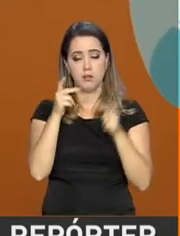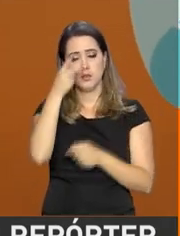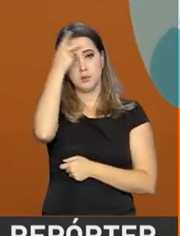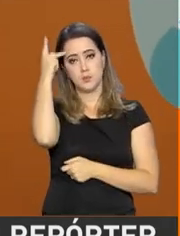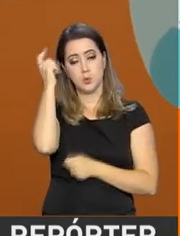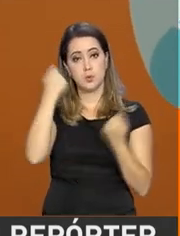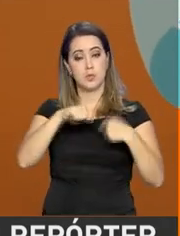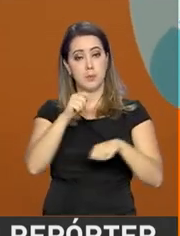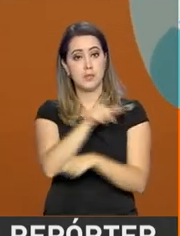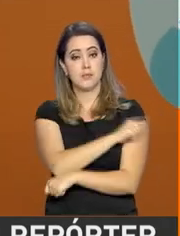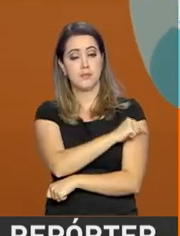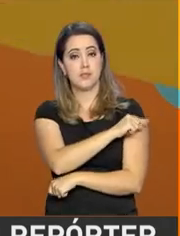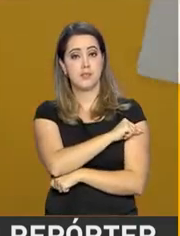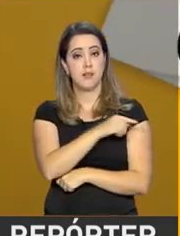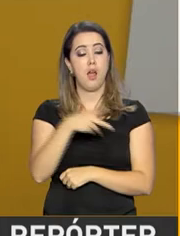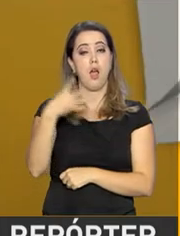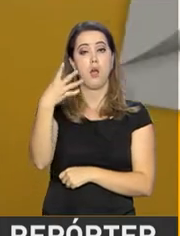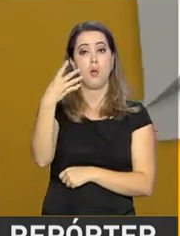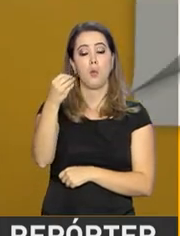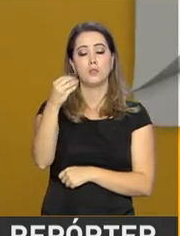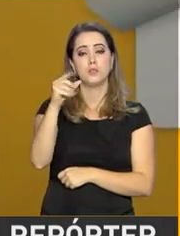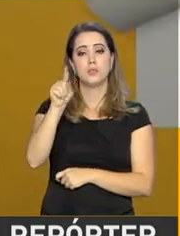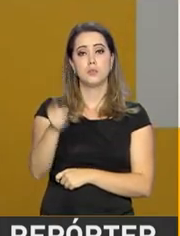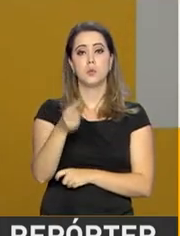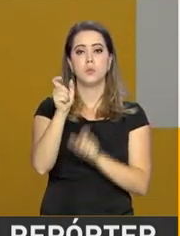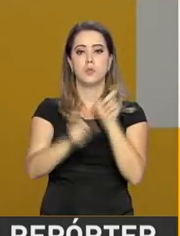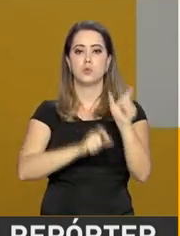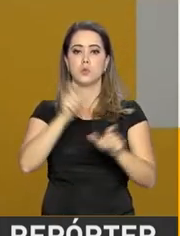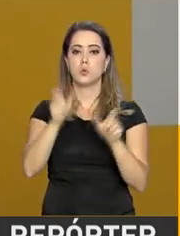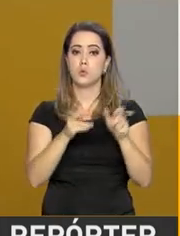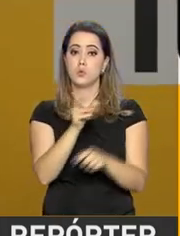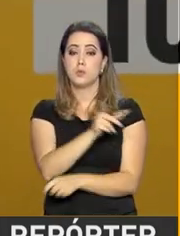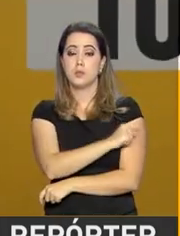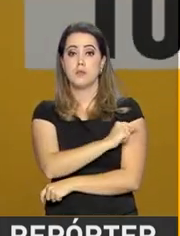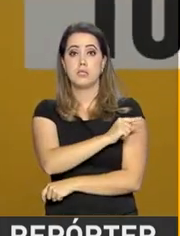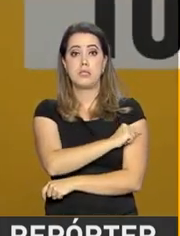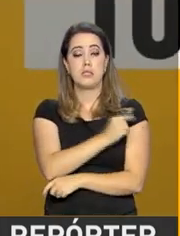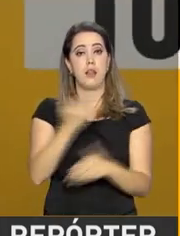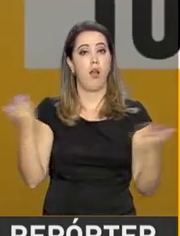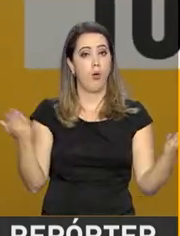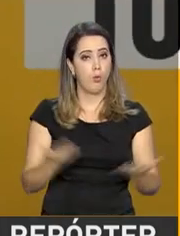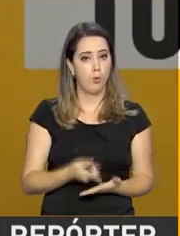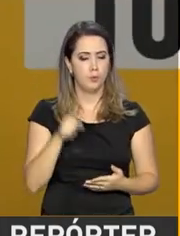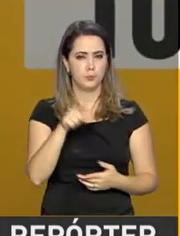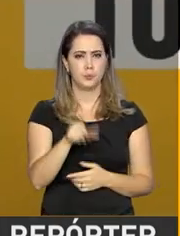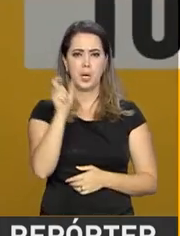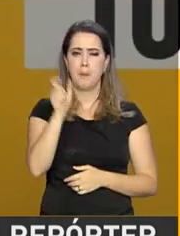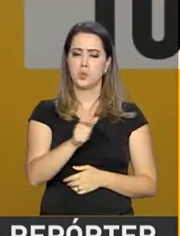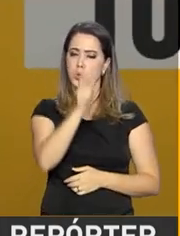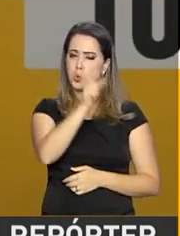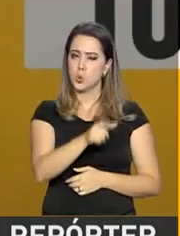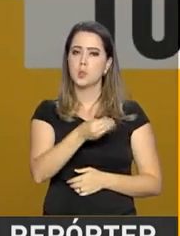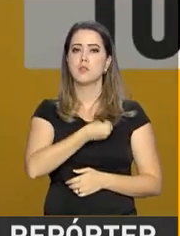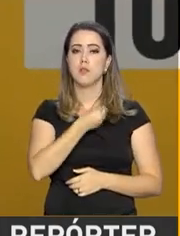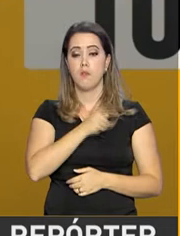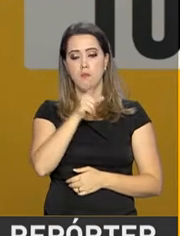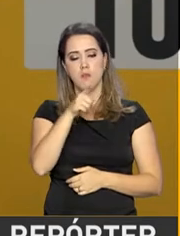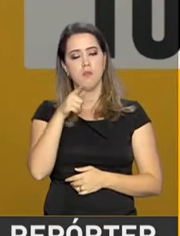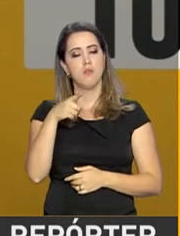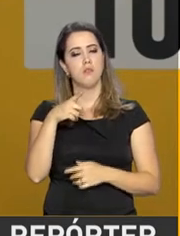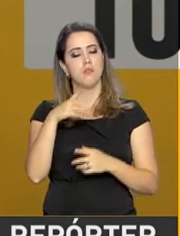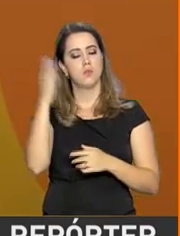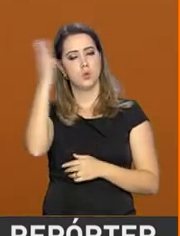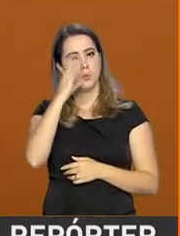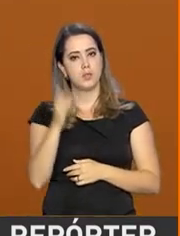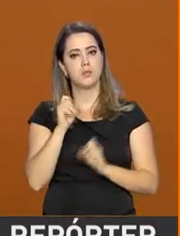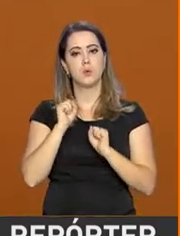de 400 mil pessoas de Roraima para receber a vacina contra o sarampo. São brasileiros e imigrantes venezuelanos